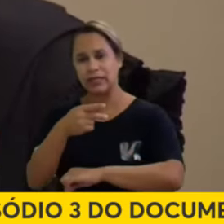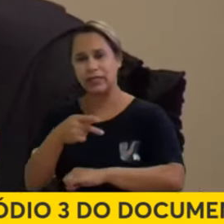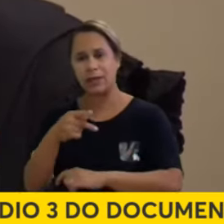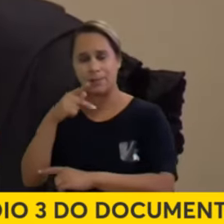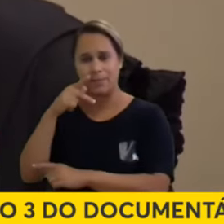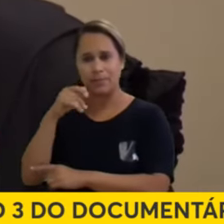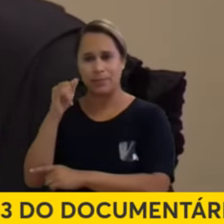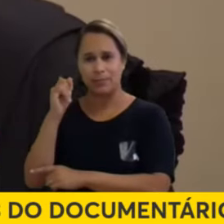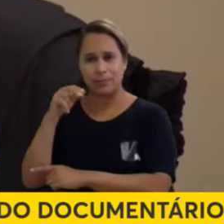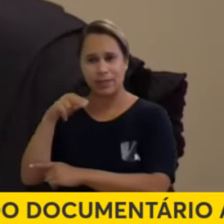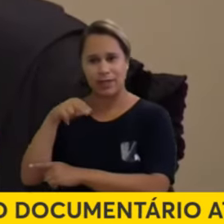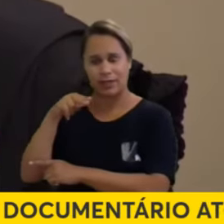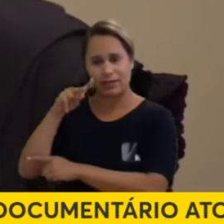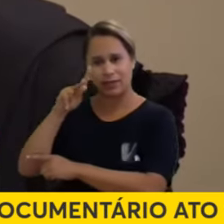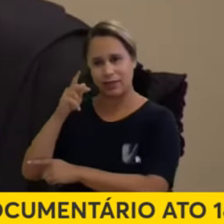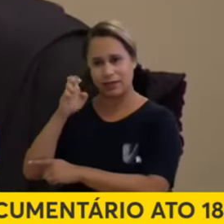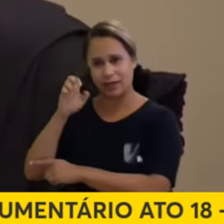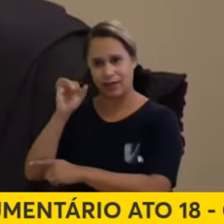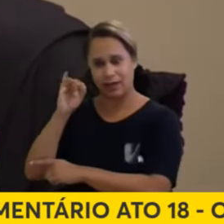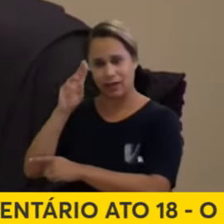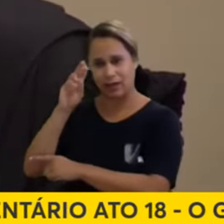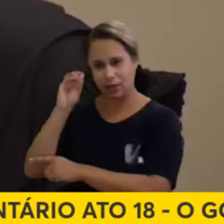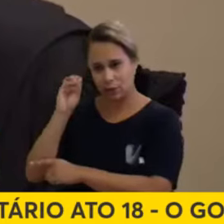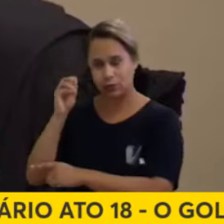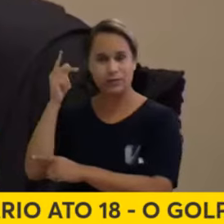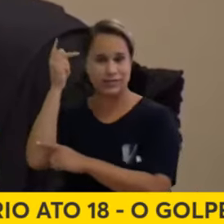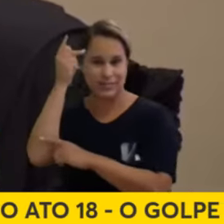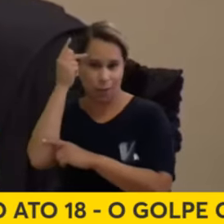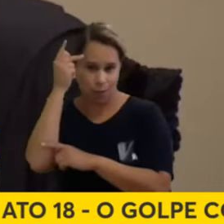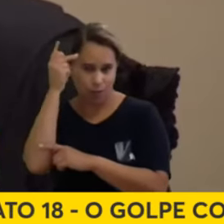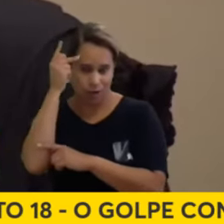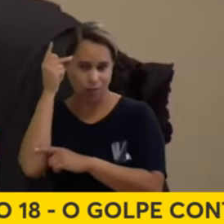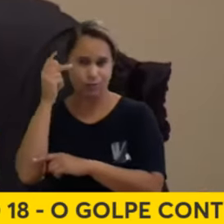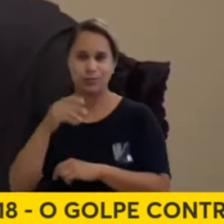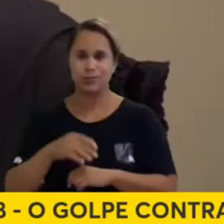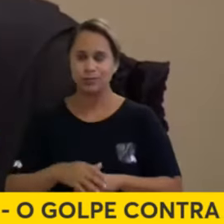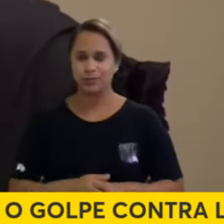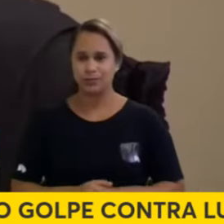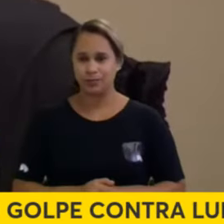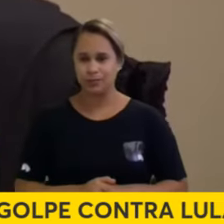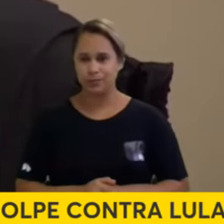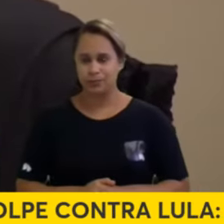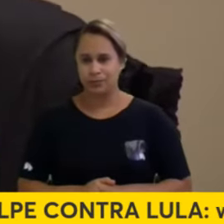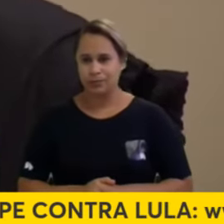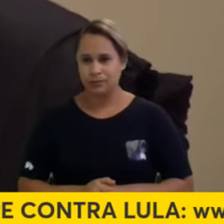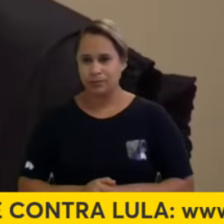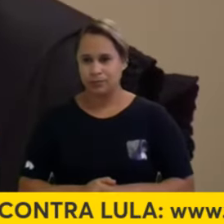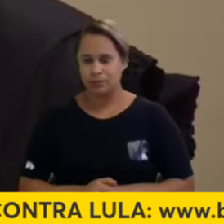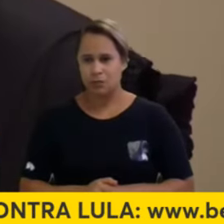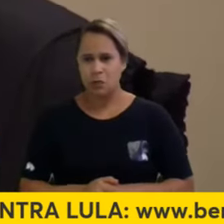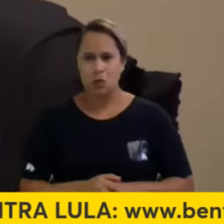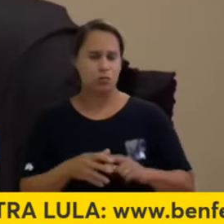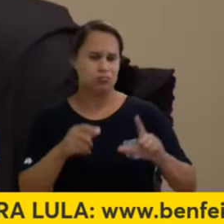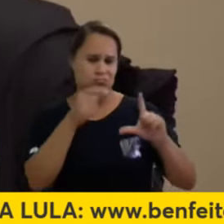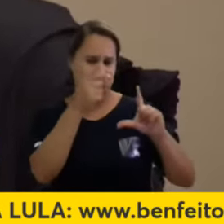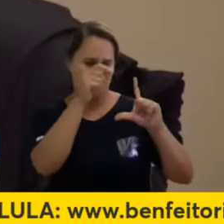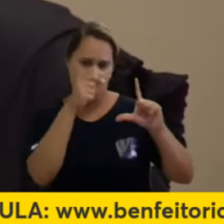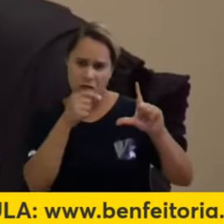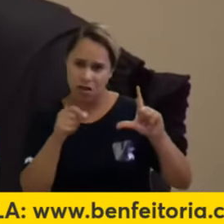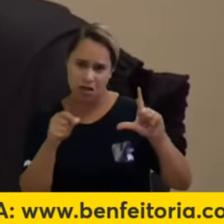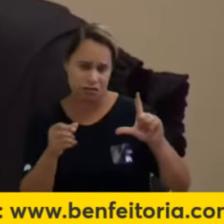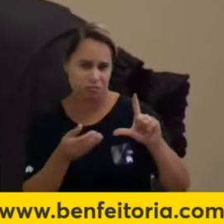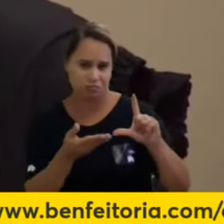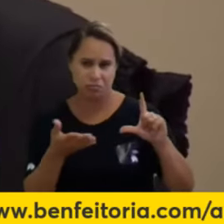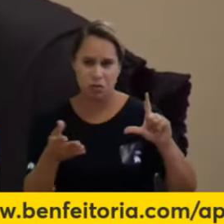Paulo não sendo crível quer seja por logística quer seja por visibilidade junto ao